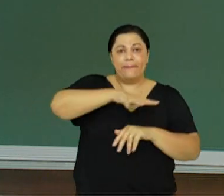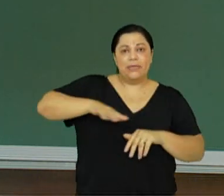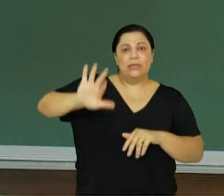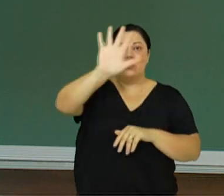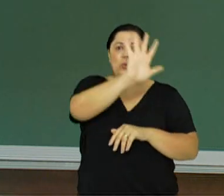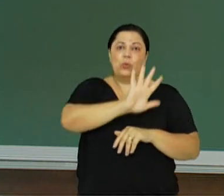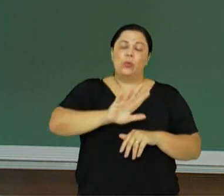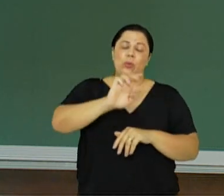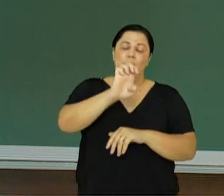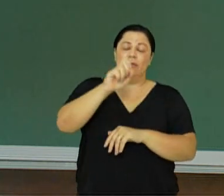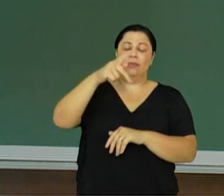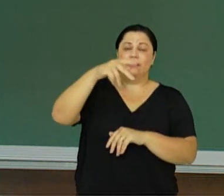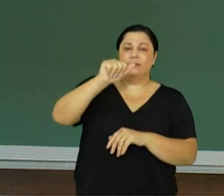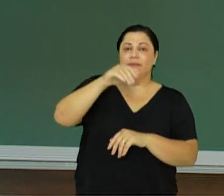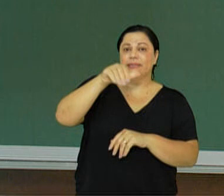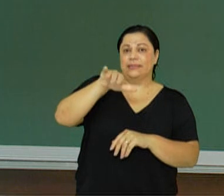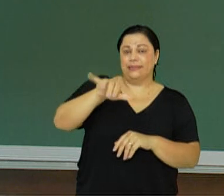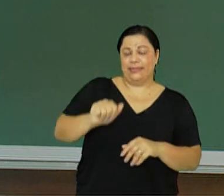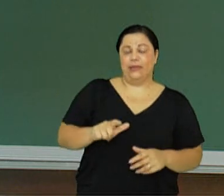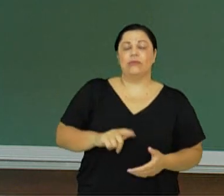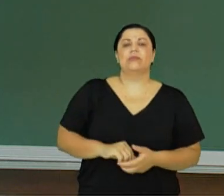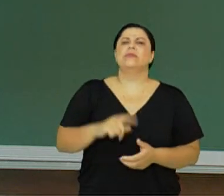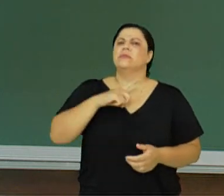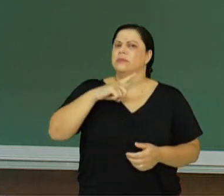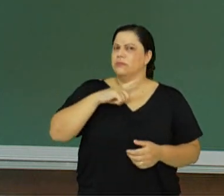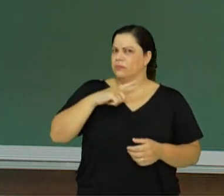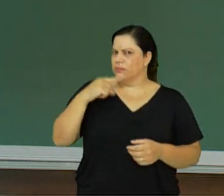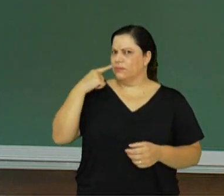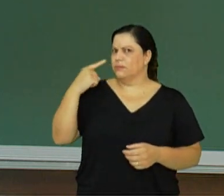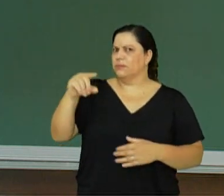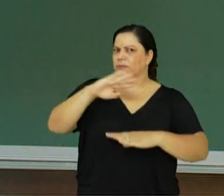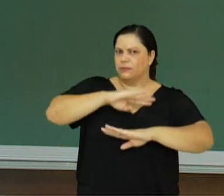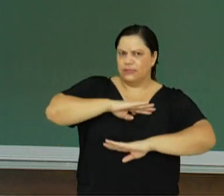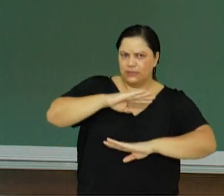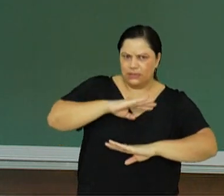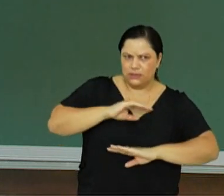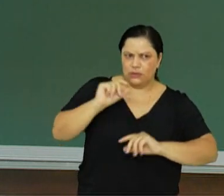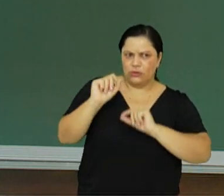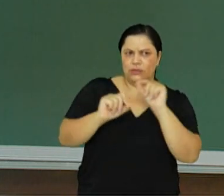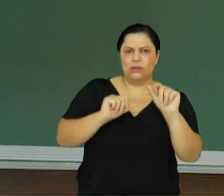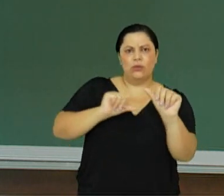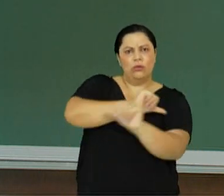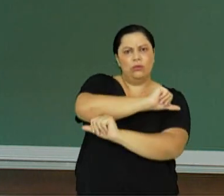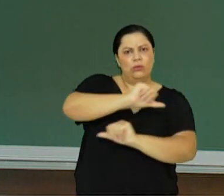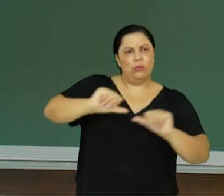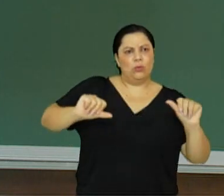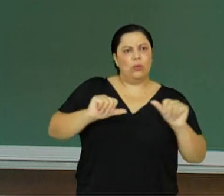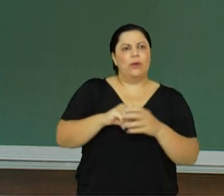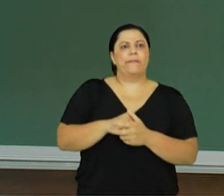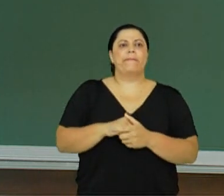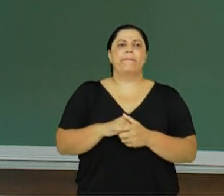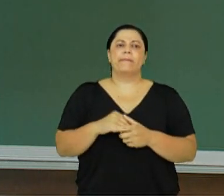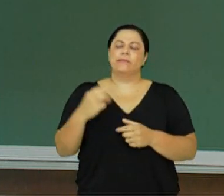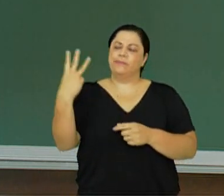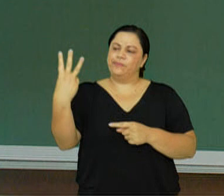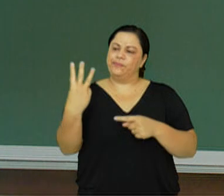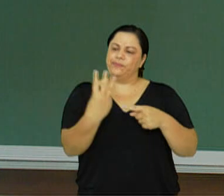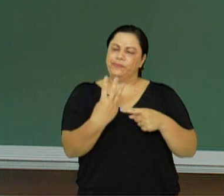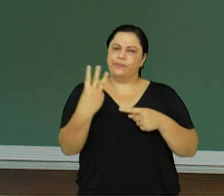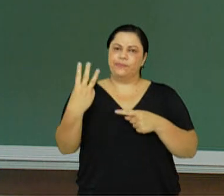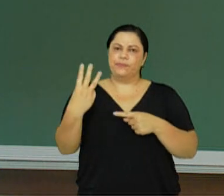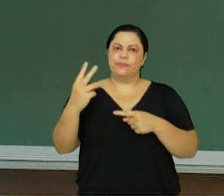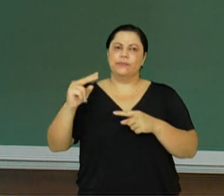sempre vai aparecer esse tipo de situação. Agora a gente substituindo, o lado dele vale 3, 3 ao quadrado, raiz de